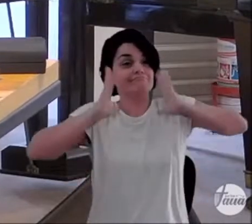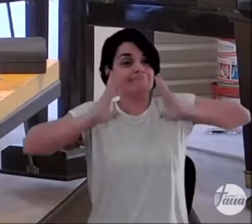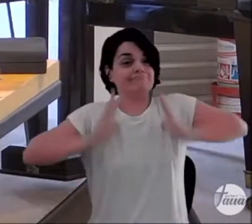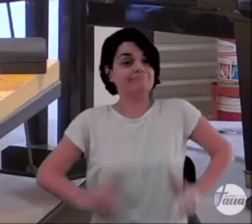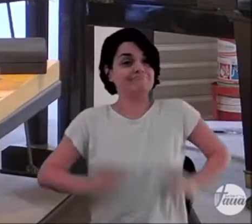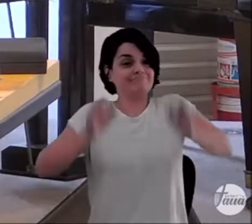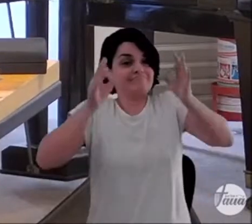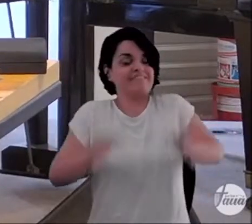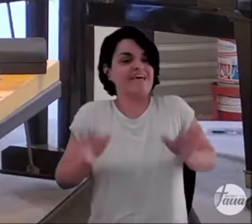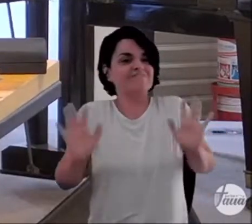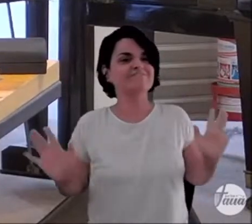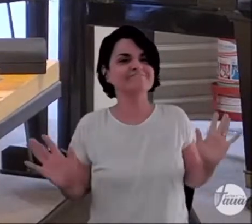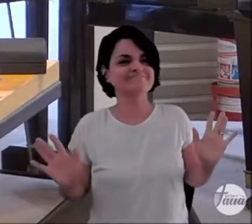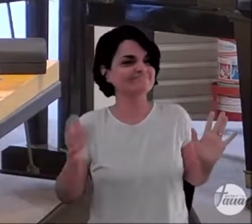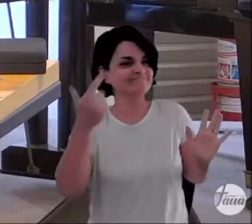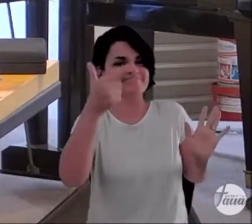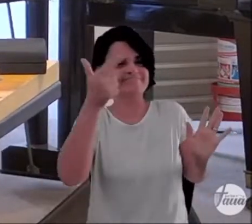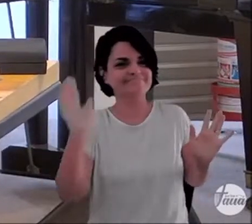tudo certo.